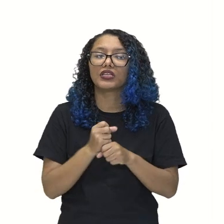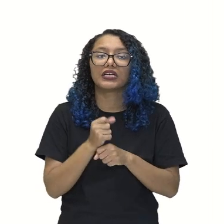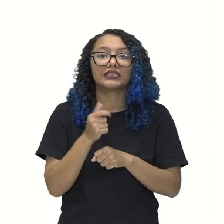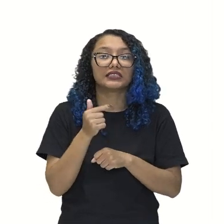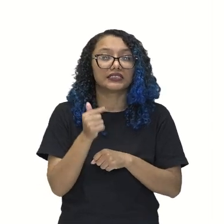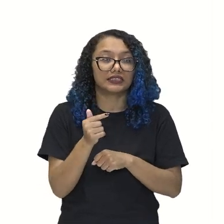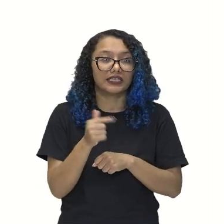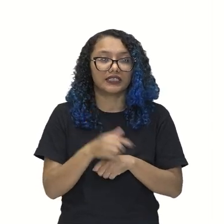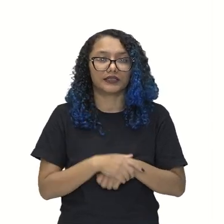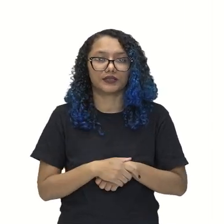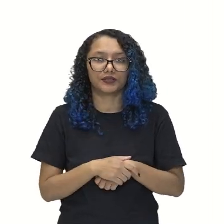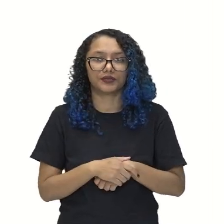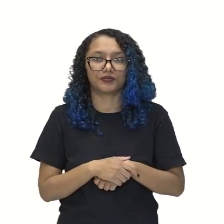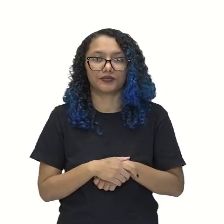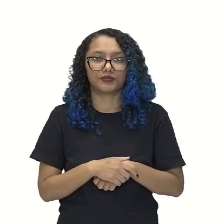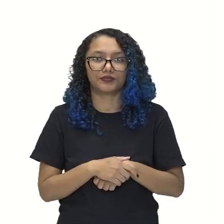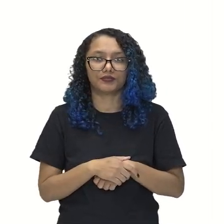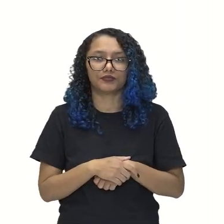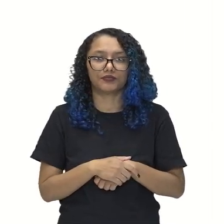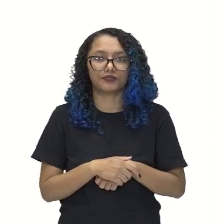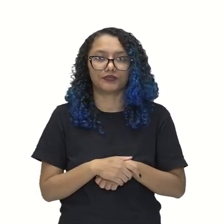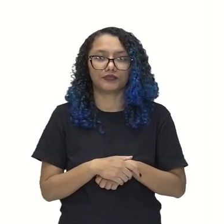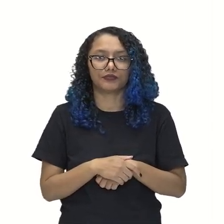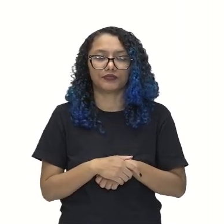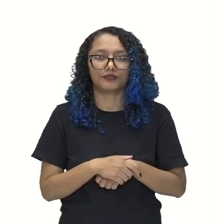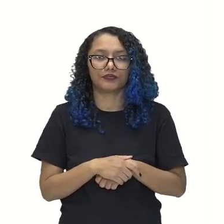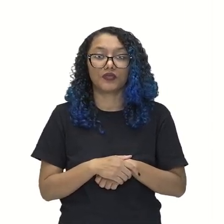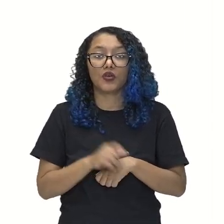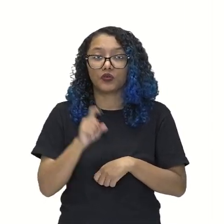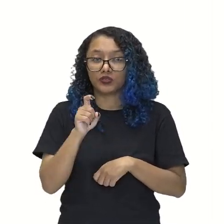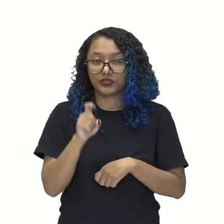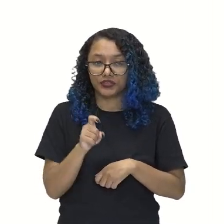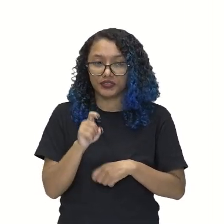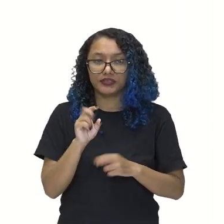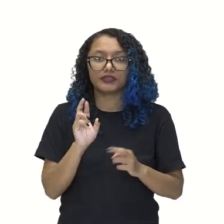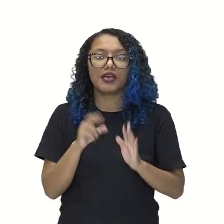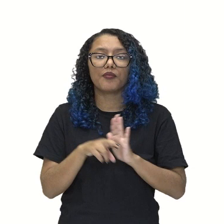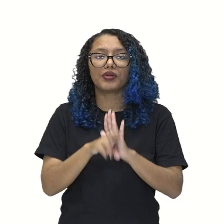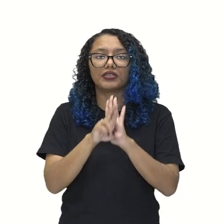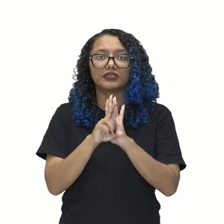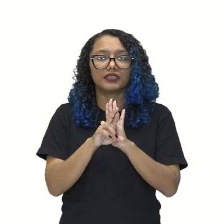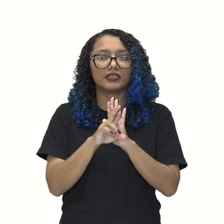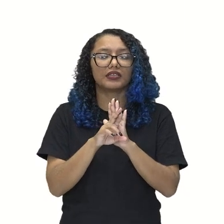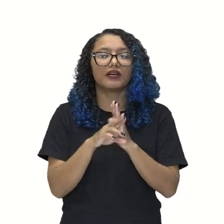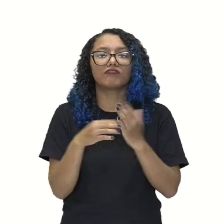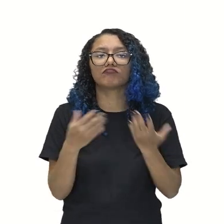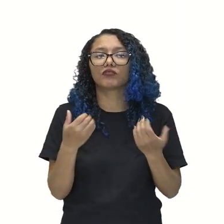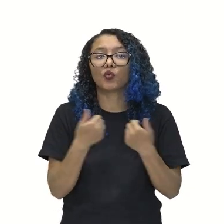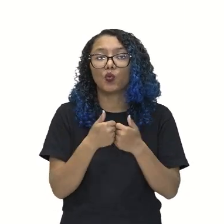são os meus ônibus grande,